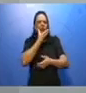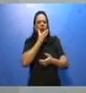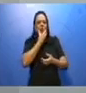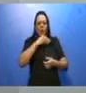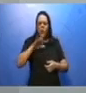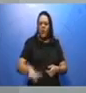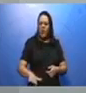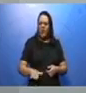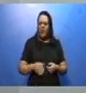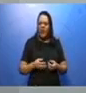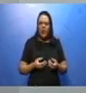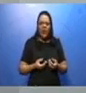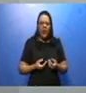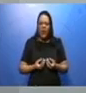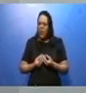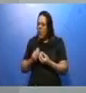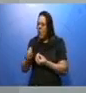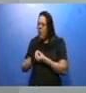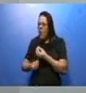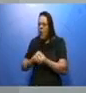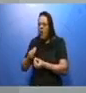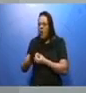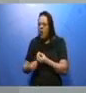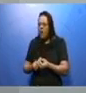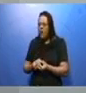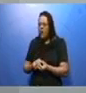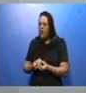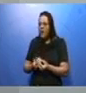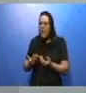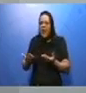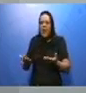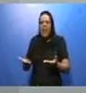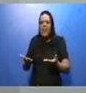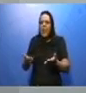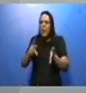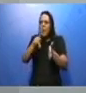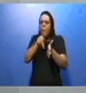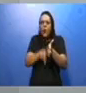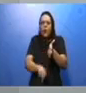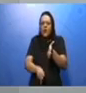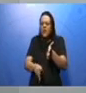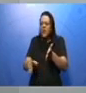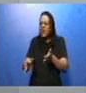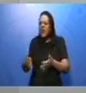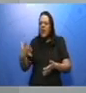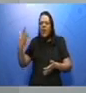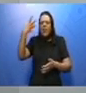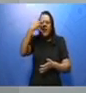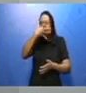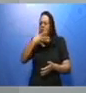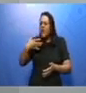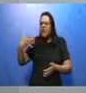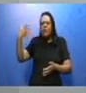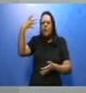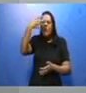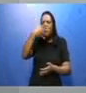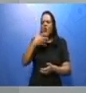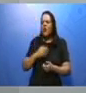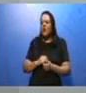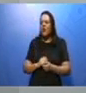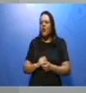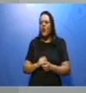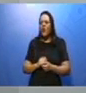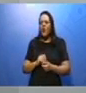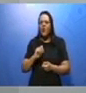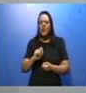da frente, moleque. Mas né? Cadê a poesia? Cadê a beleza? Que moleque era esse que surgiu na história, então? Lembra que a gente viu lá